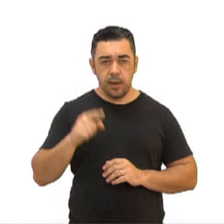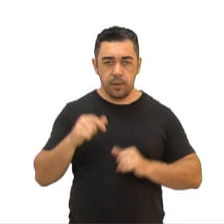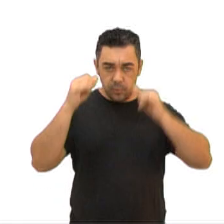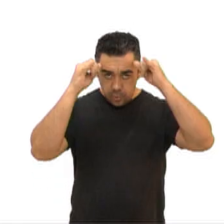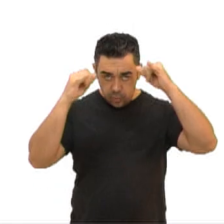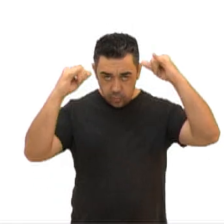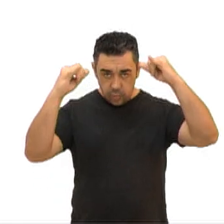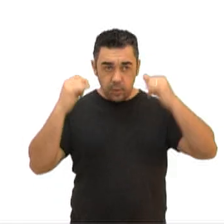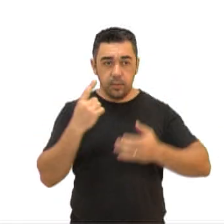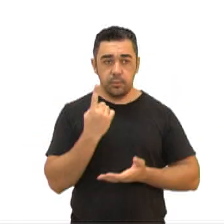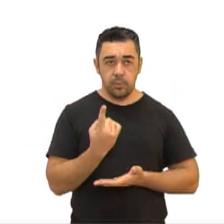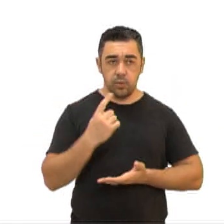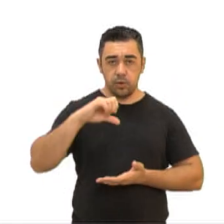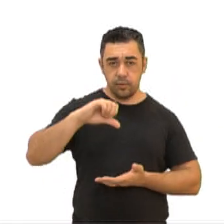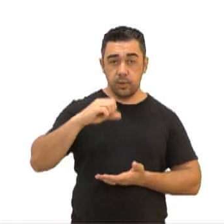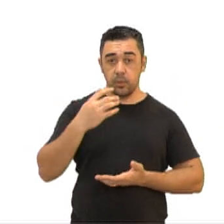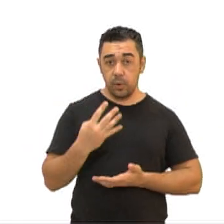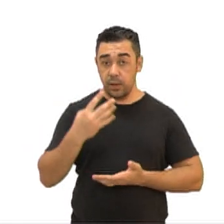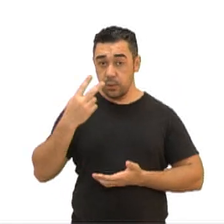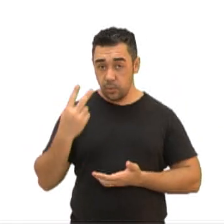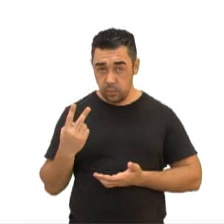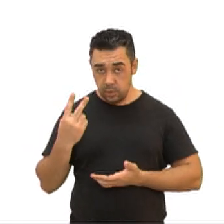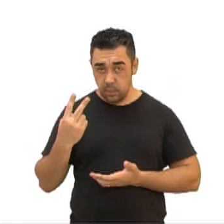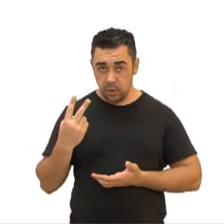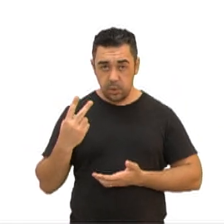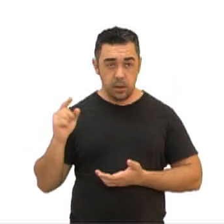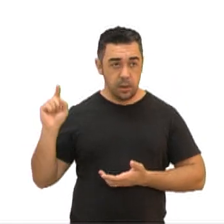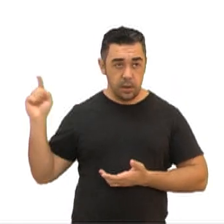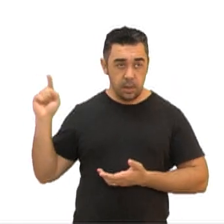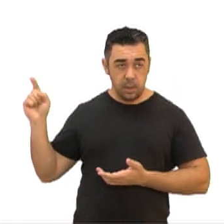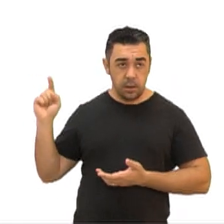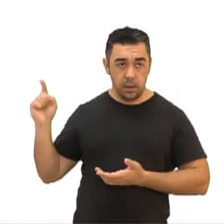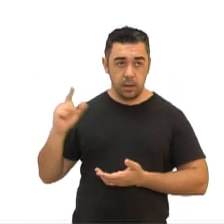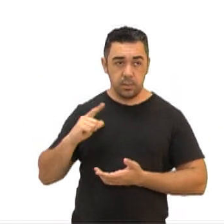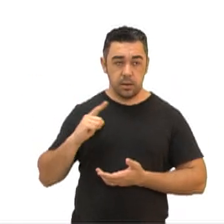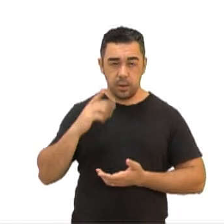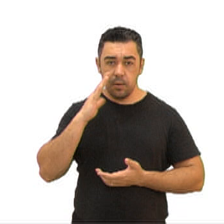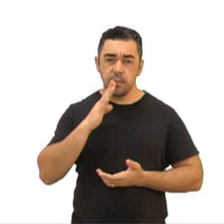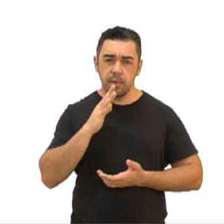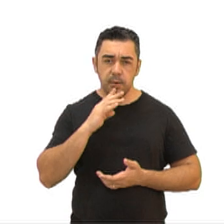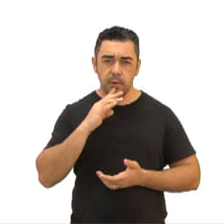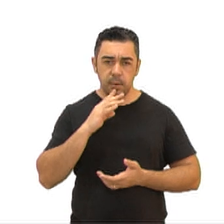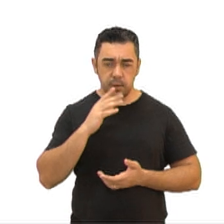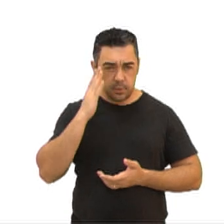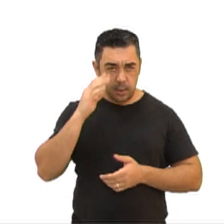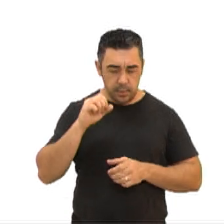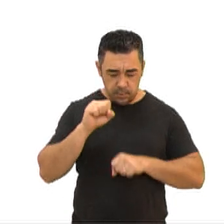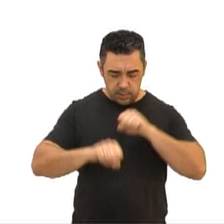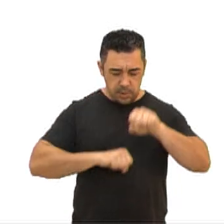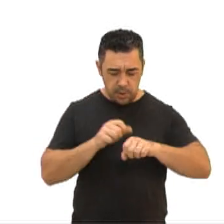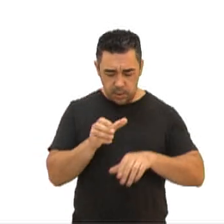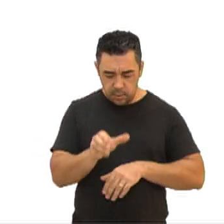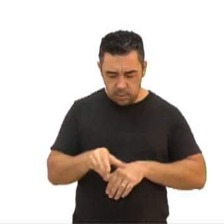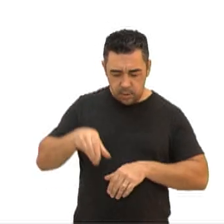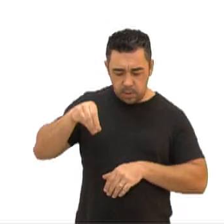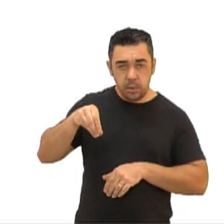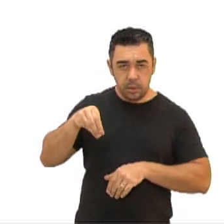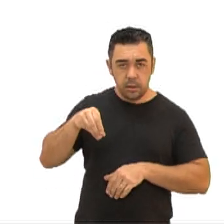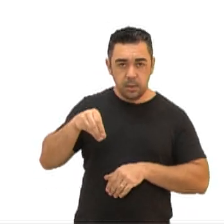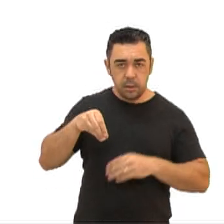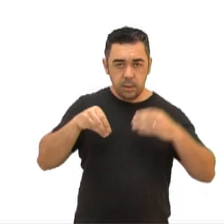de 1942. Aqui ele pegou um selinho de bicicleta e o guidão da bicicleta e fez uma